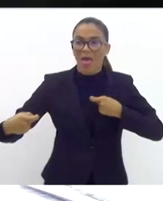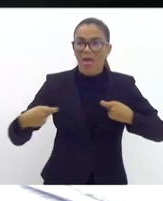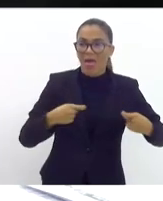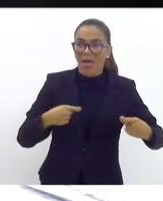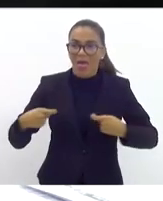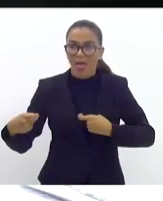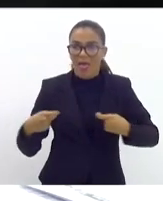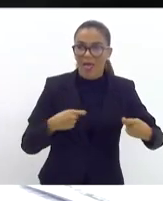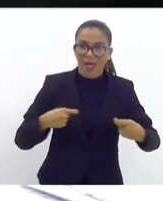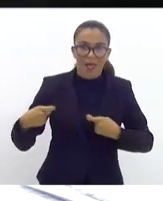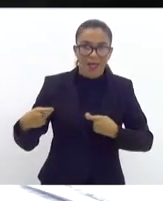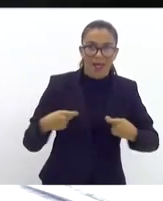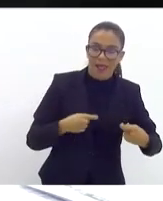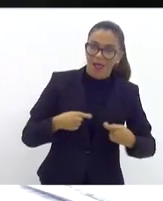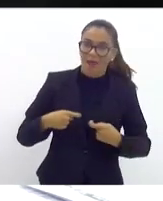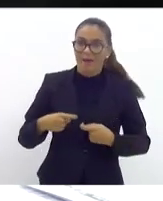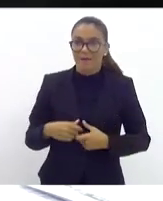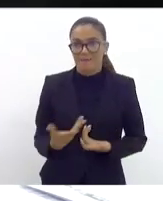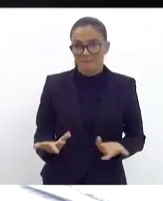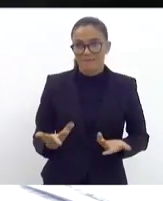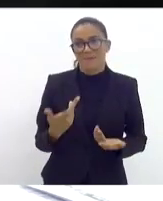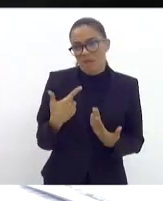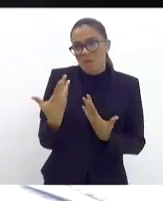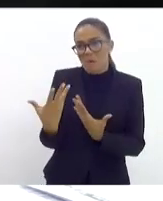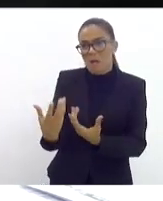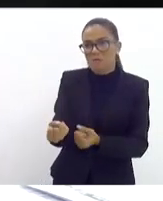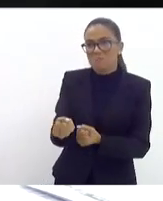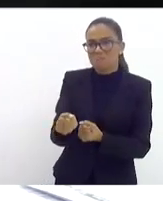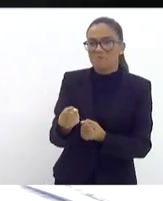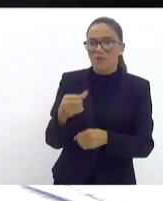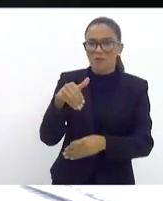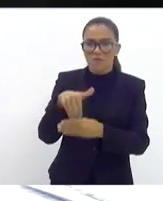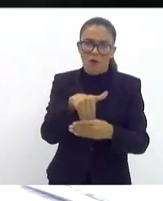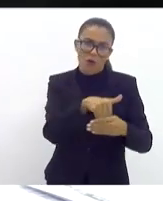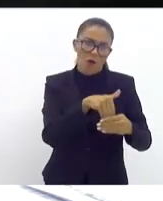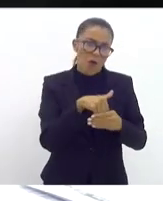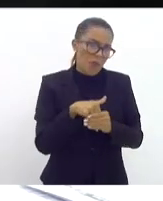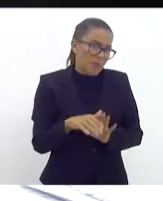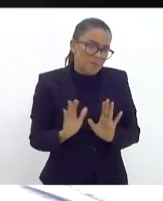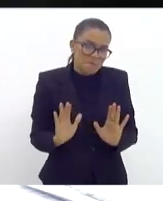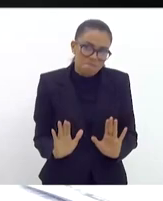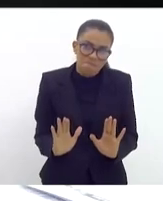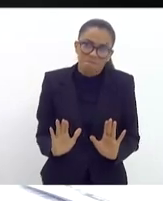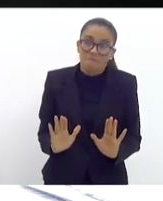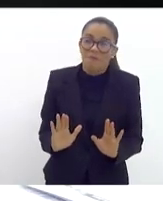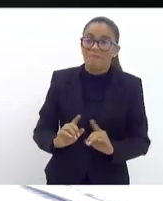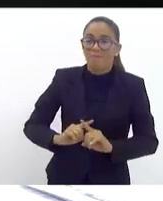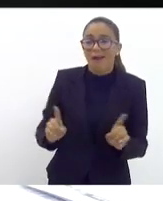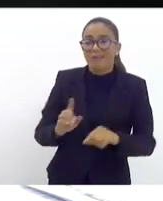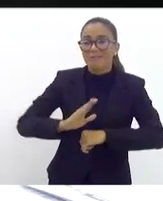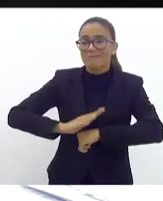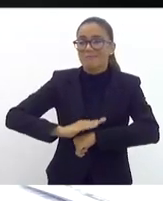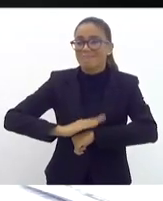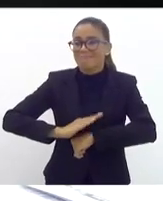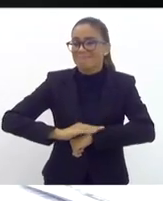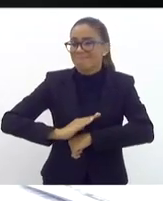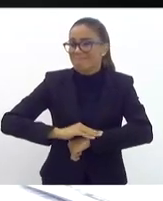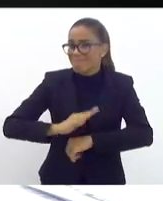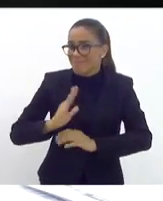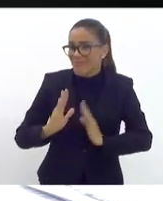um era um era o outro eu acato o voto Já que no momento